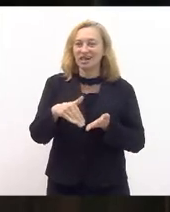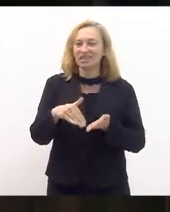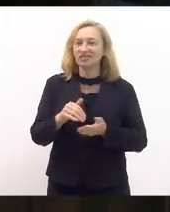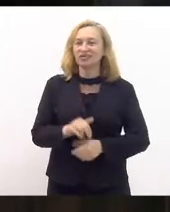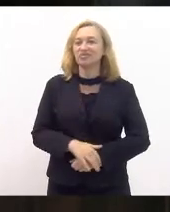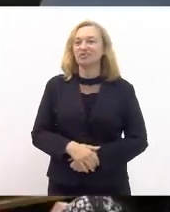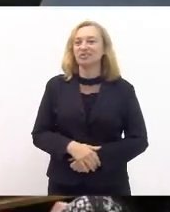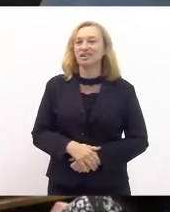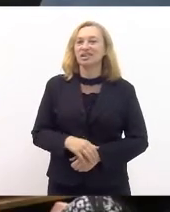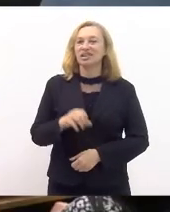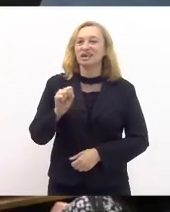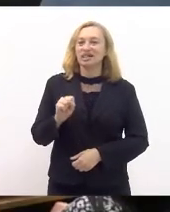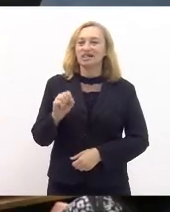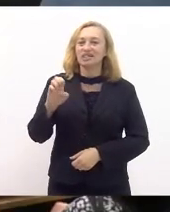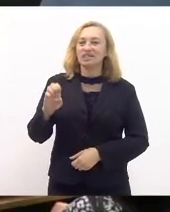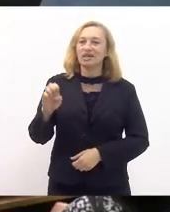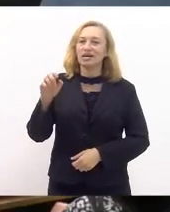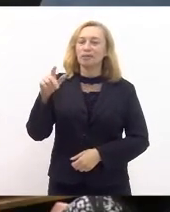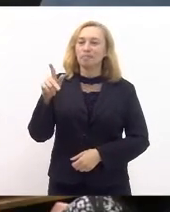CEPLAG.